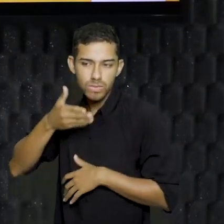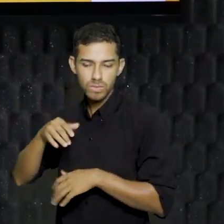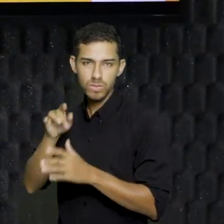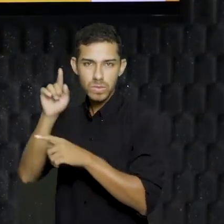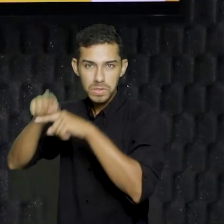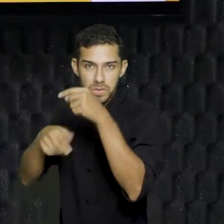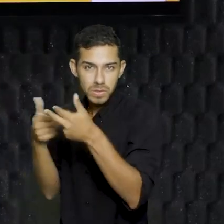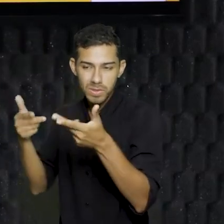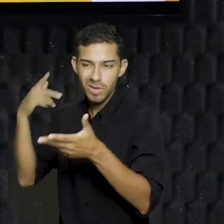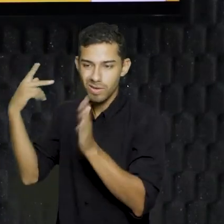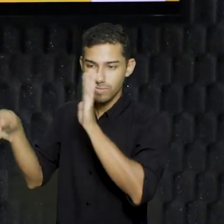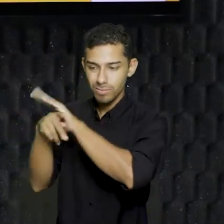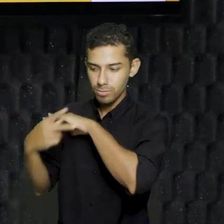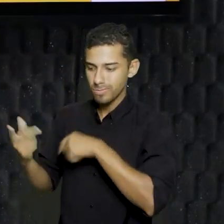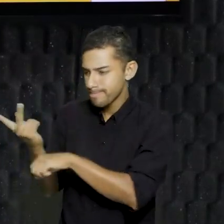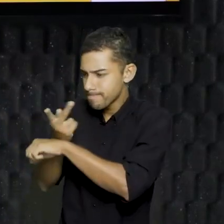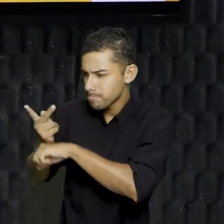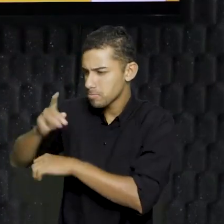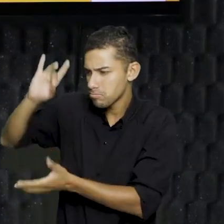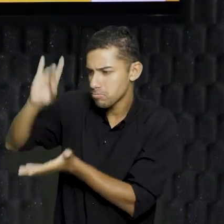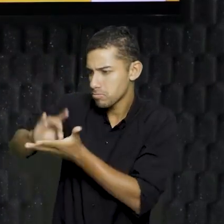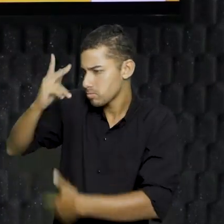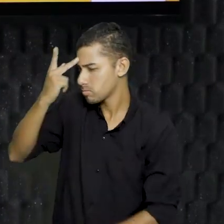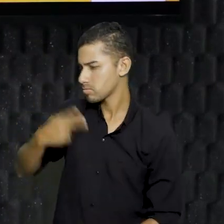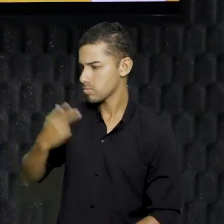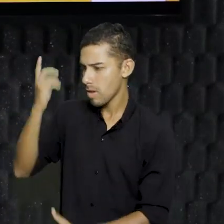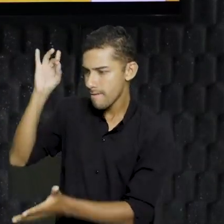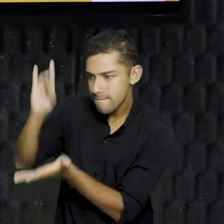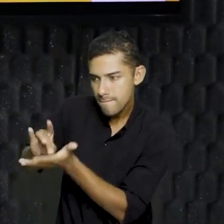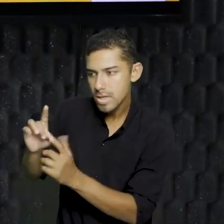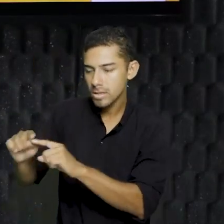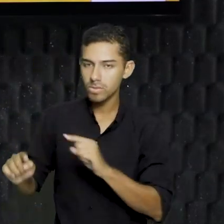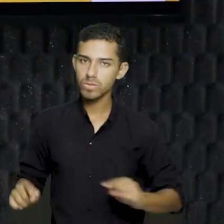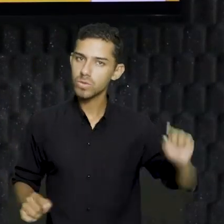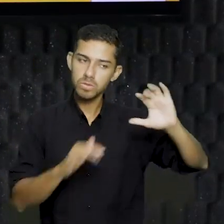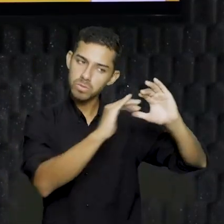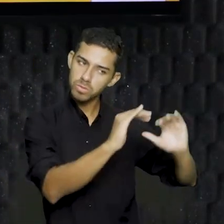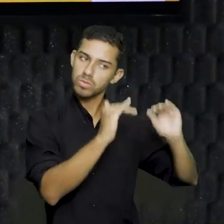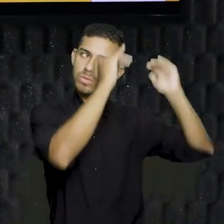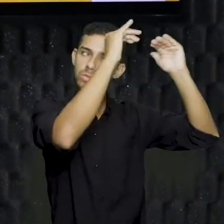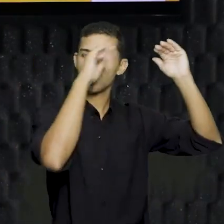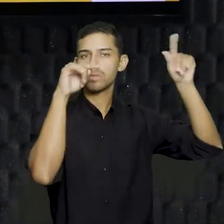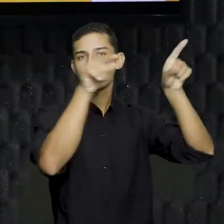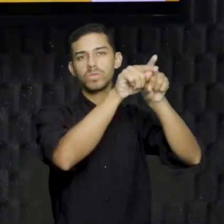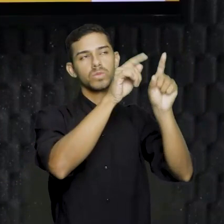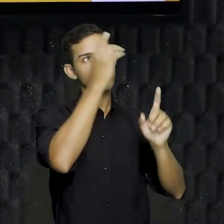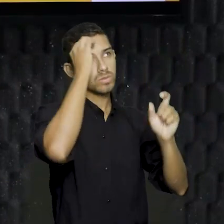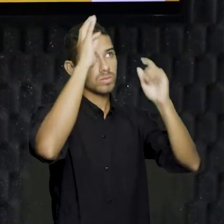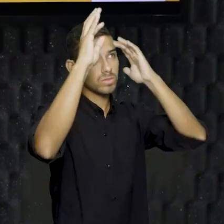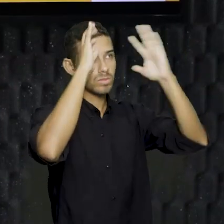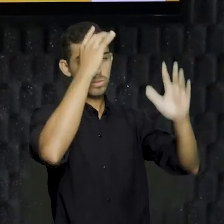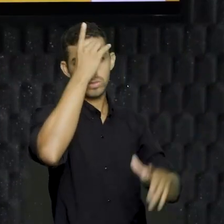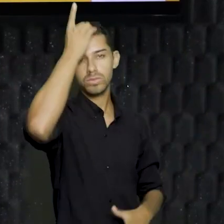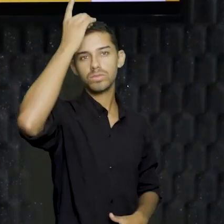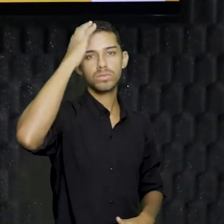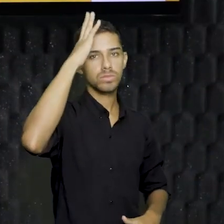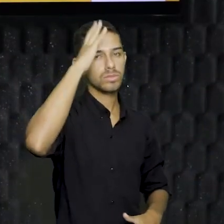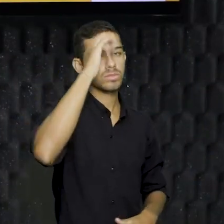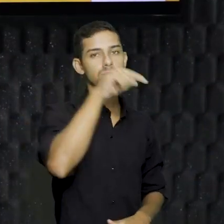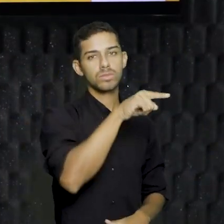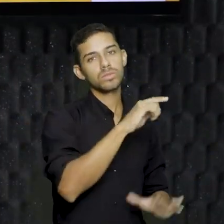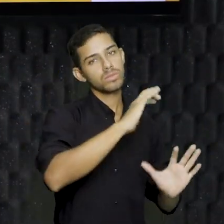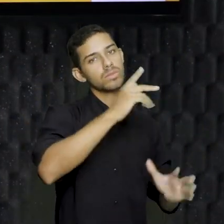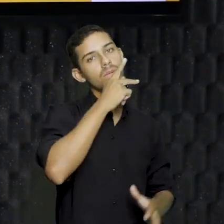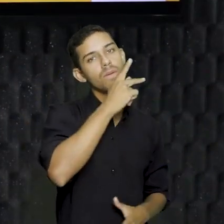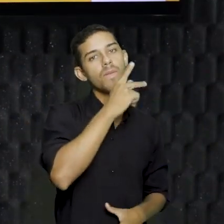material, a própria verdade e não atribuir a uma instância superior como fazia Platão. Então eles já se diferem aí,